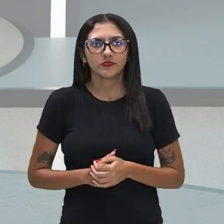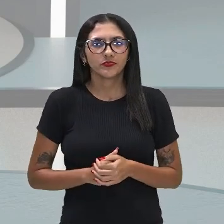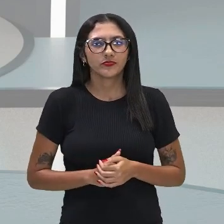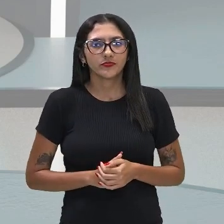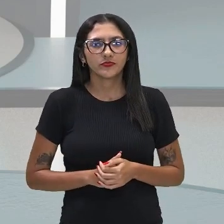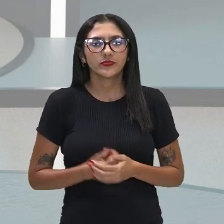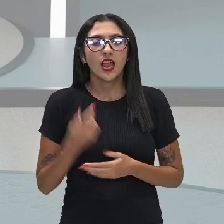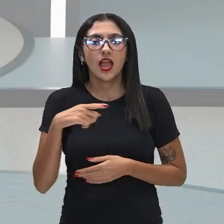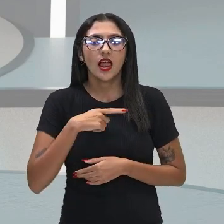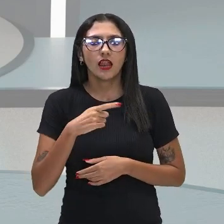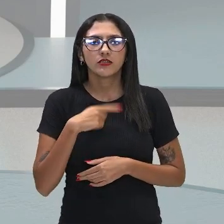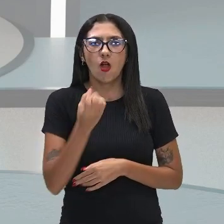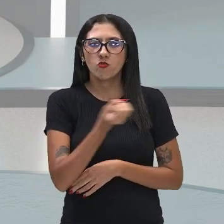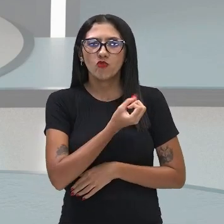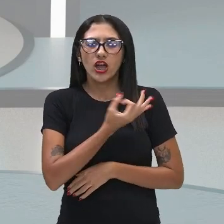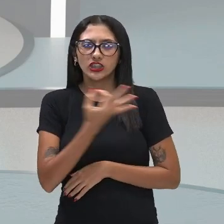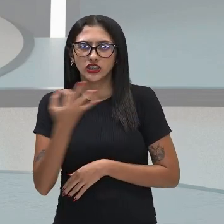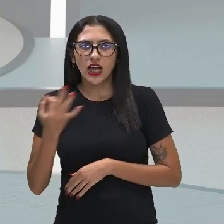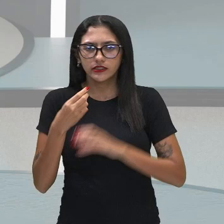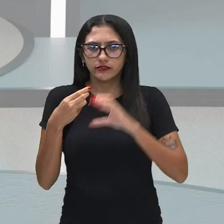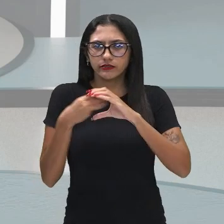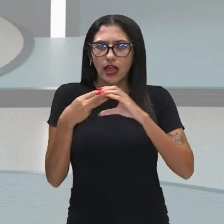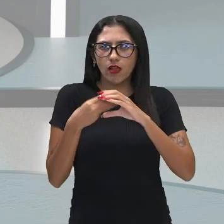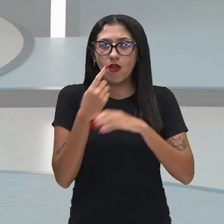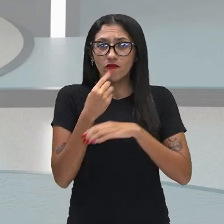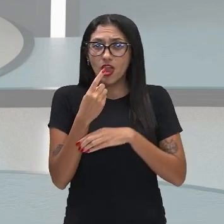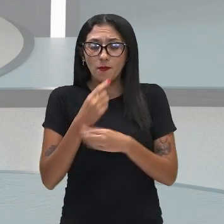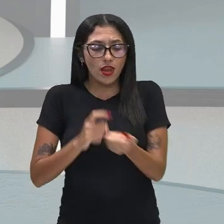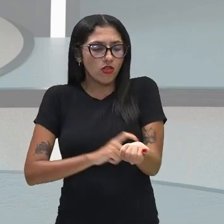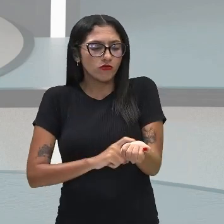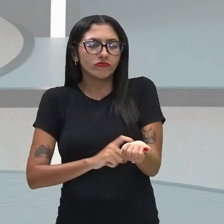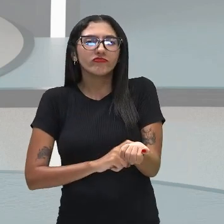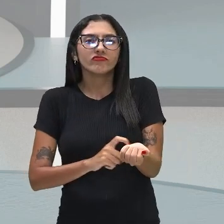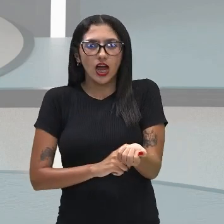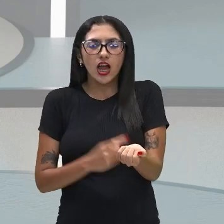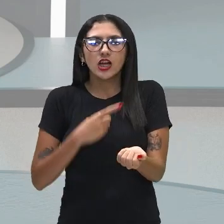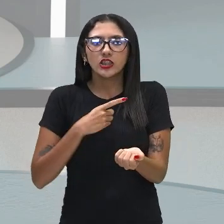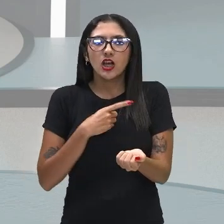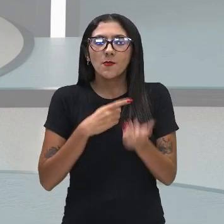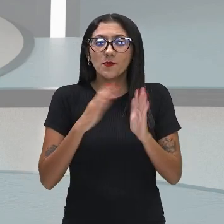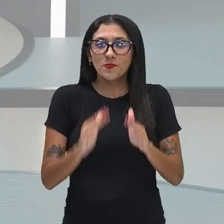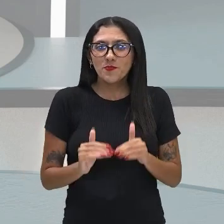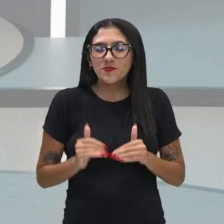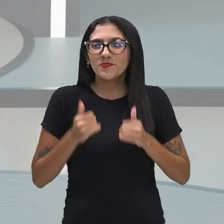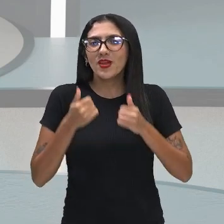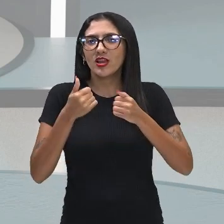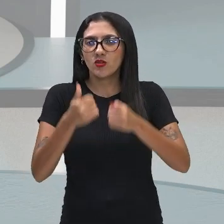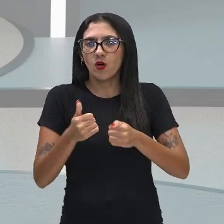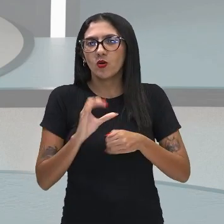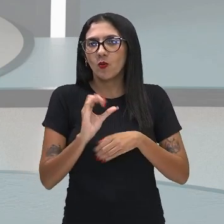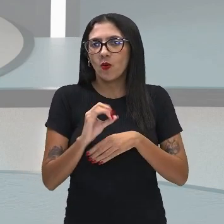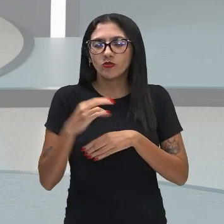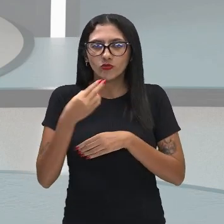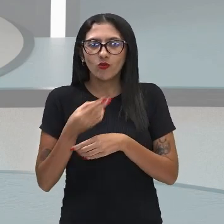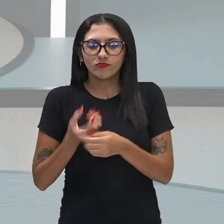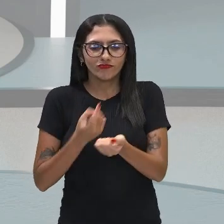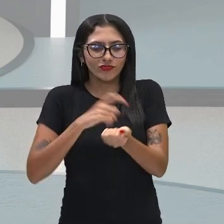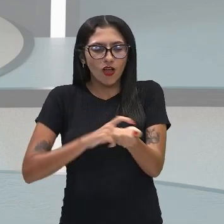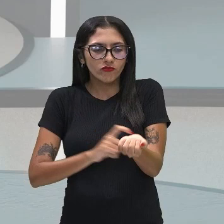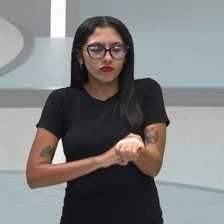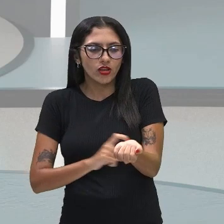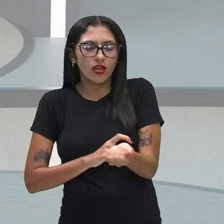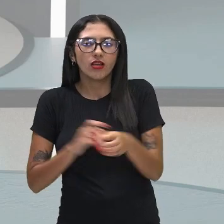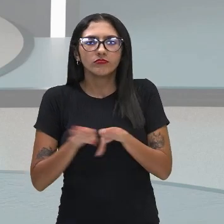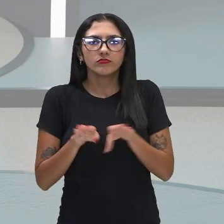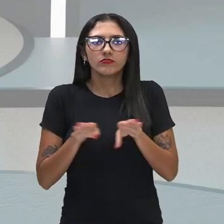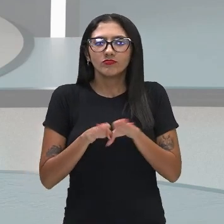o número de glóbulos vermelhos no sangue, fornecendo mais oxigênio, olha aí, aos músculos e melhorando o